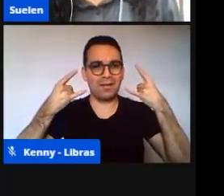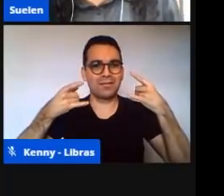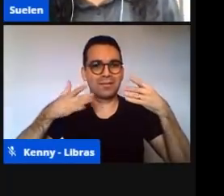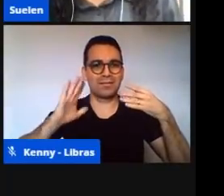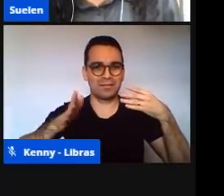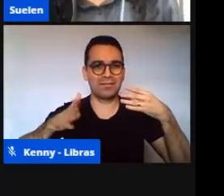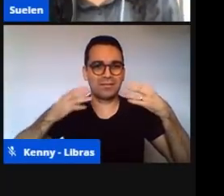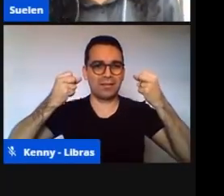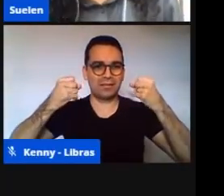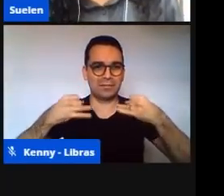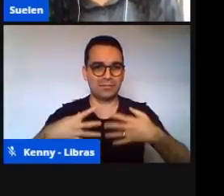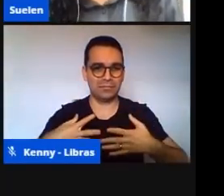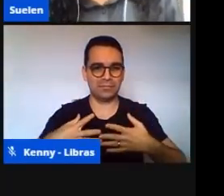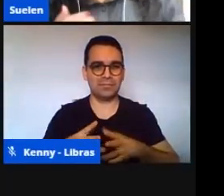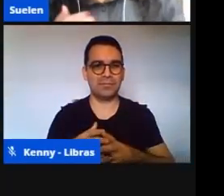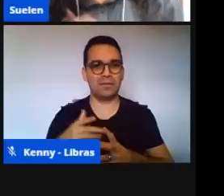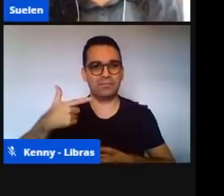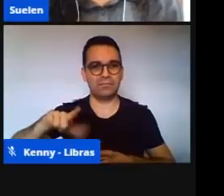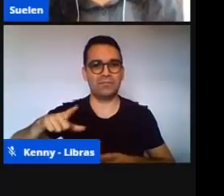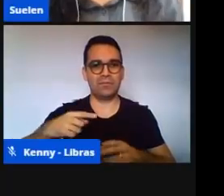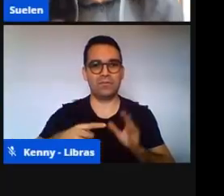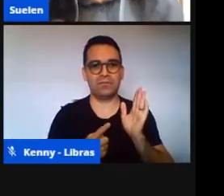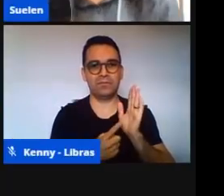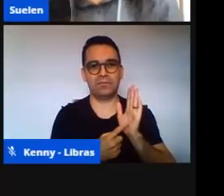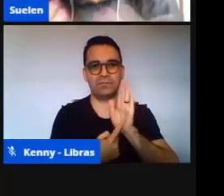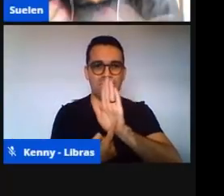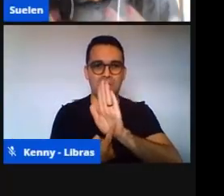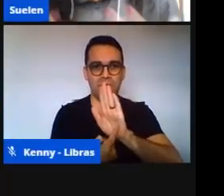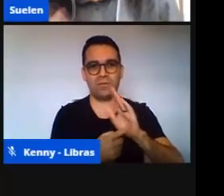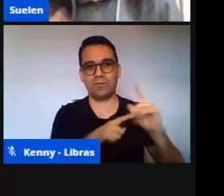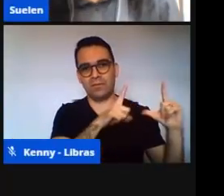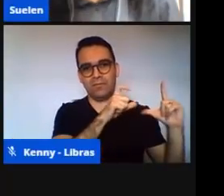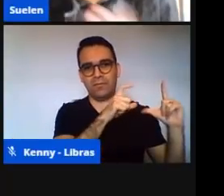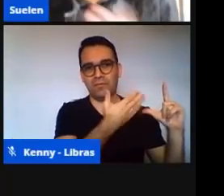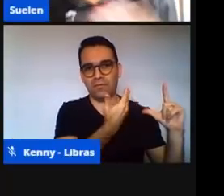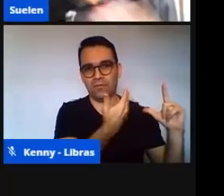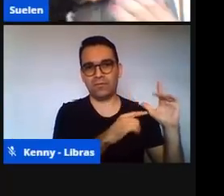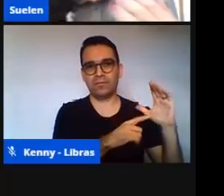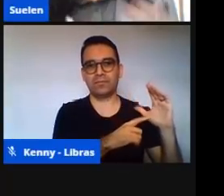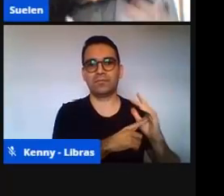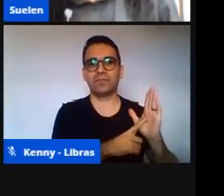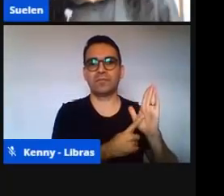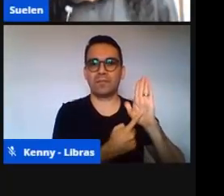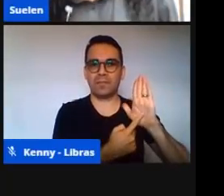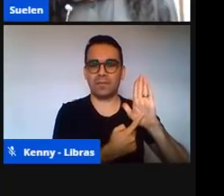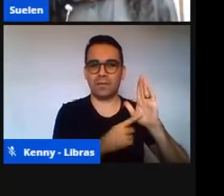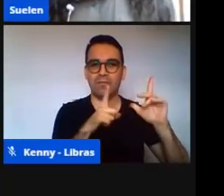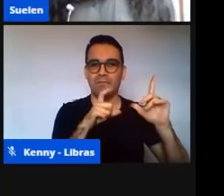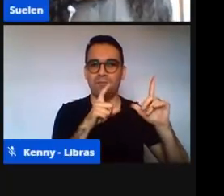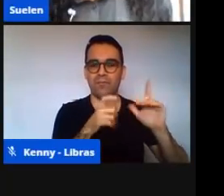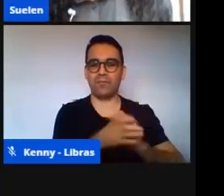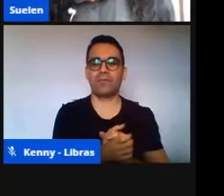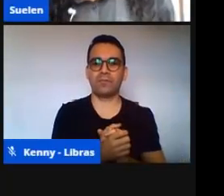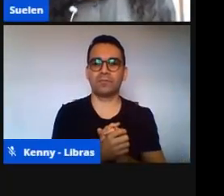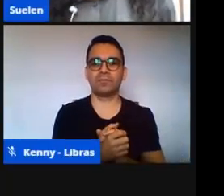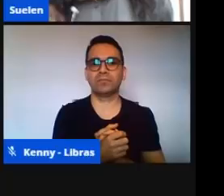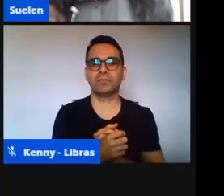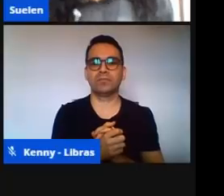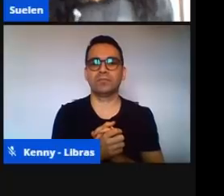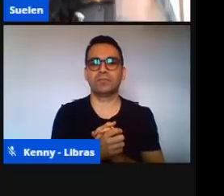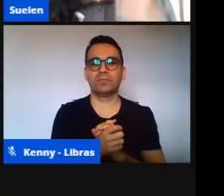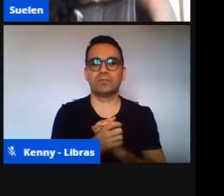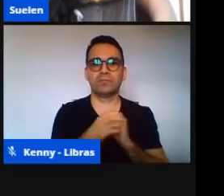é aquele que é feito cobrindo novamente, falando novamente a respeito disso, cobrindo